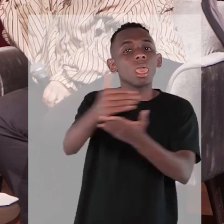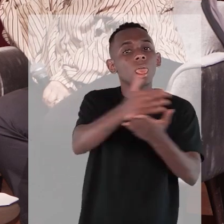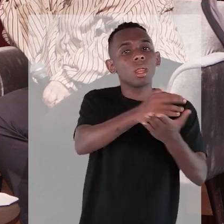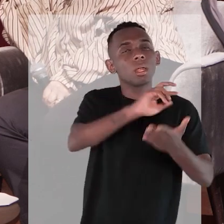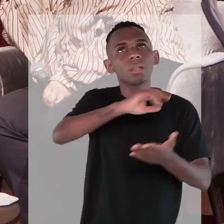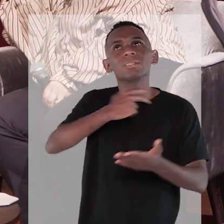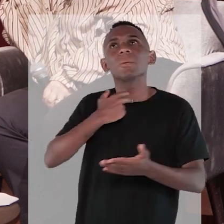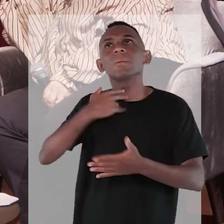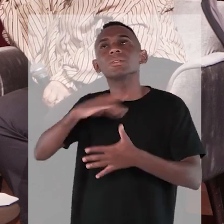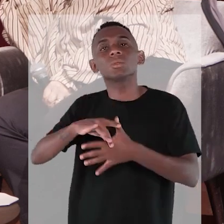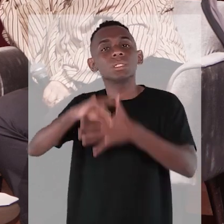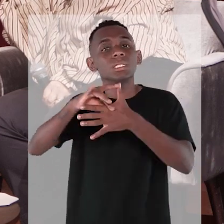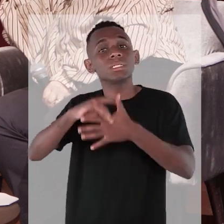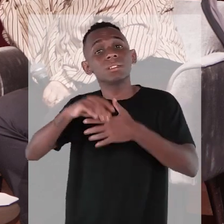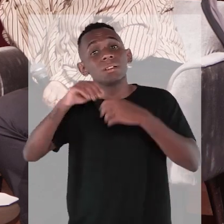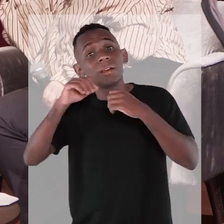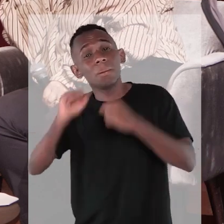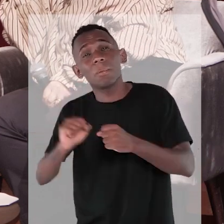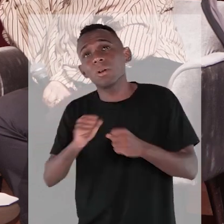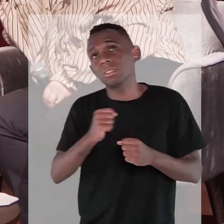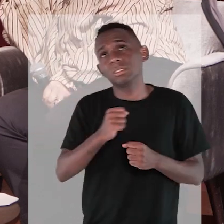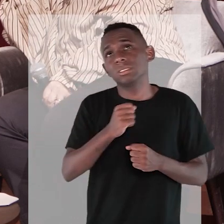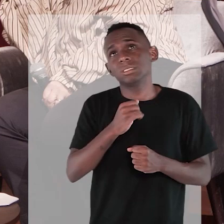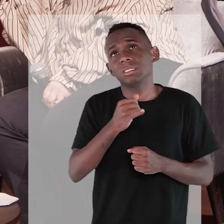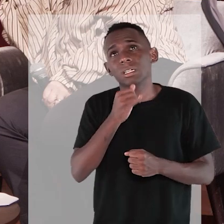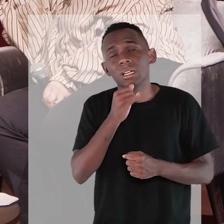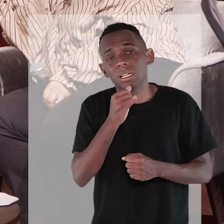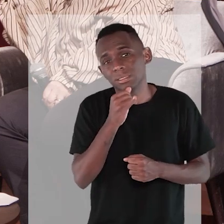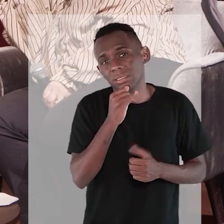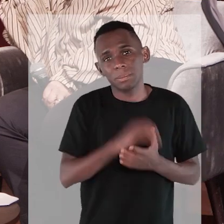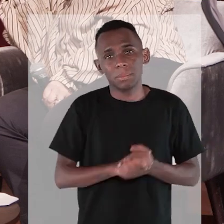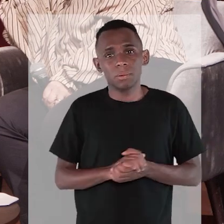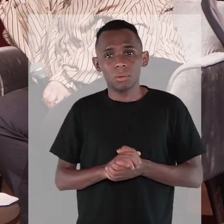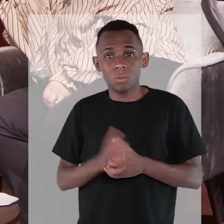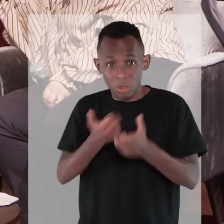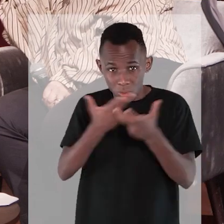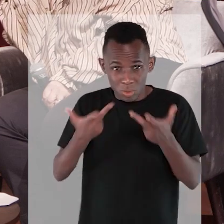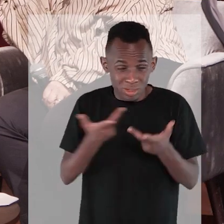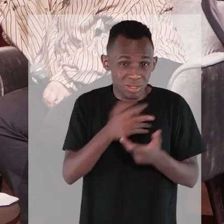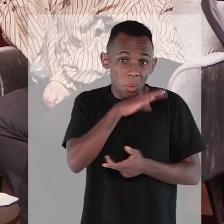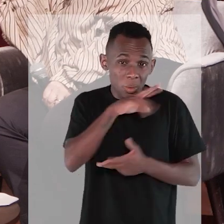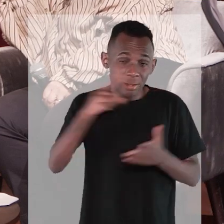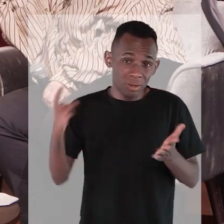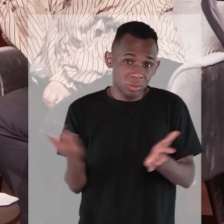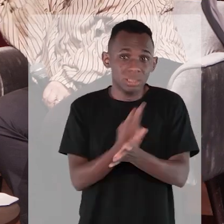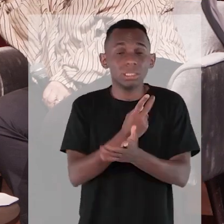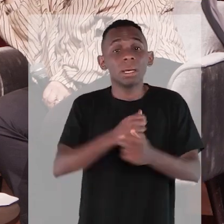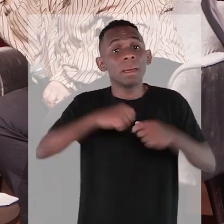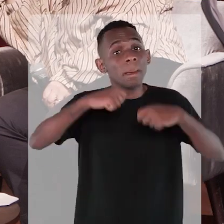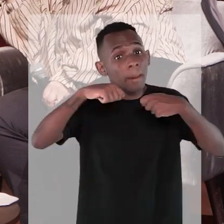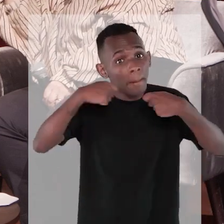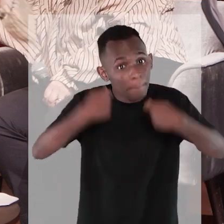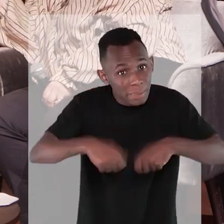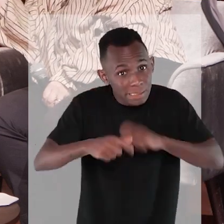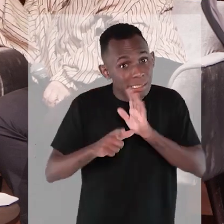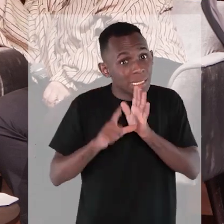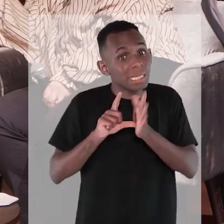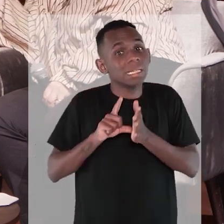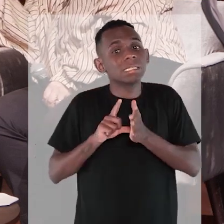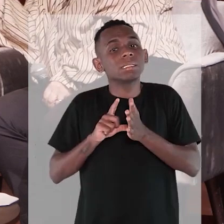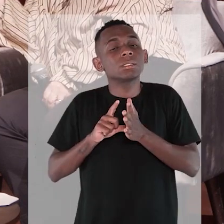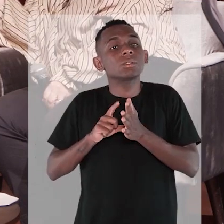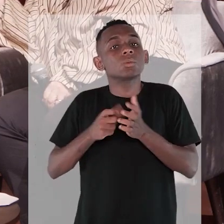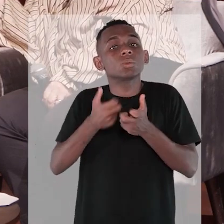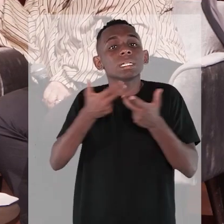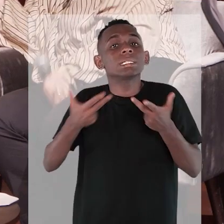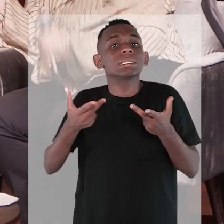líder, pode ser uma negatividade, aqui eu estou copiando Freud, né, mas é preciso que haja um elemento catalisador. Mas o